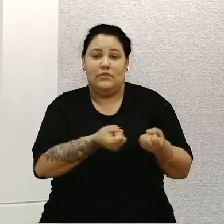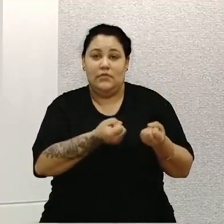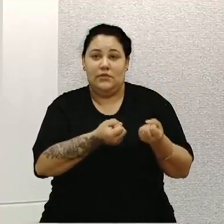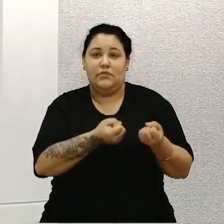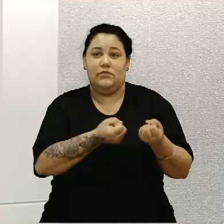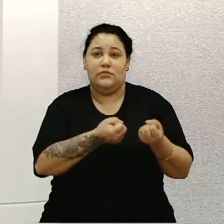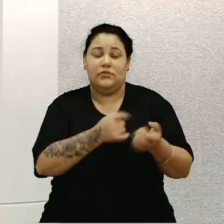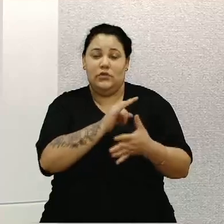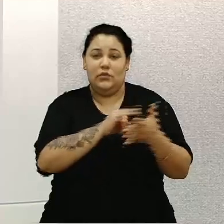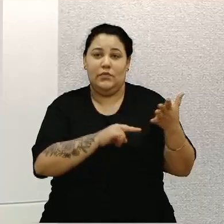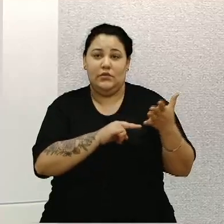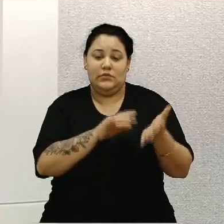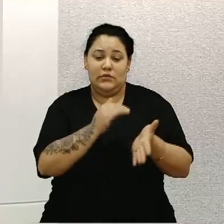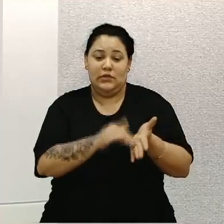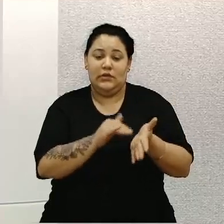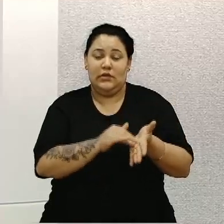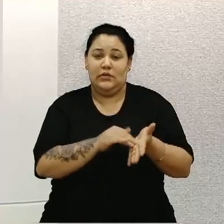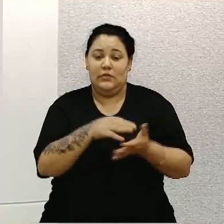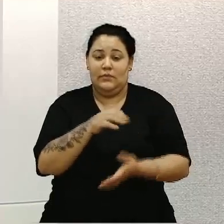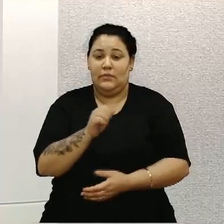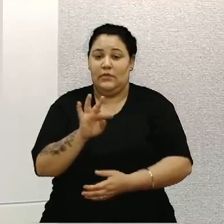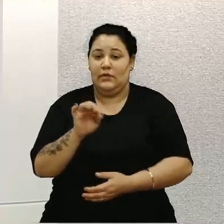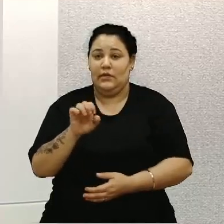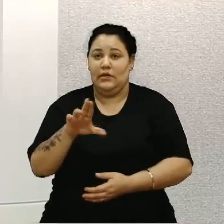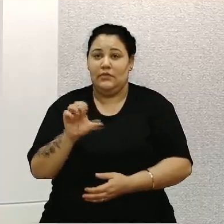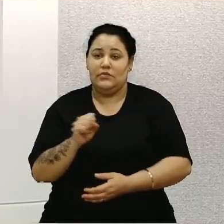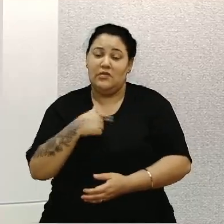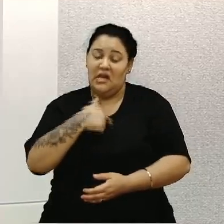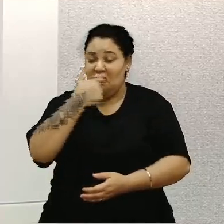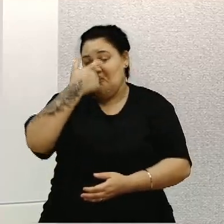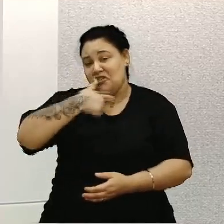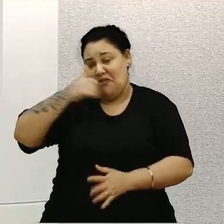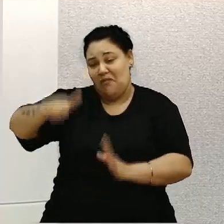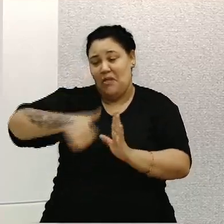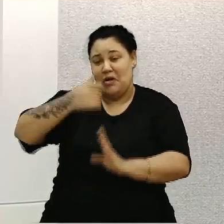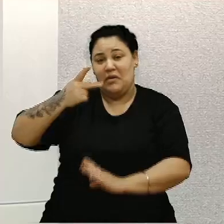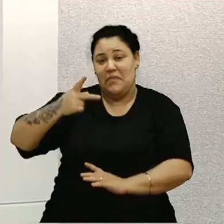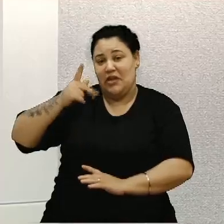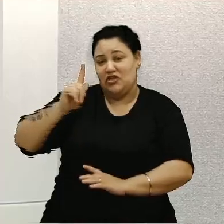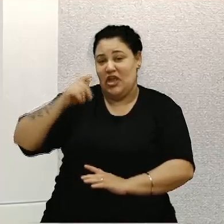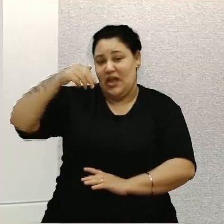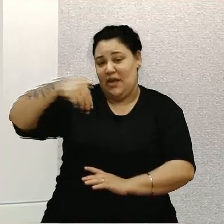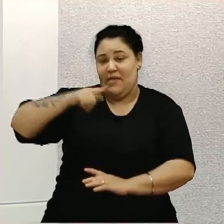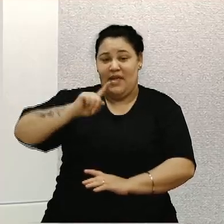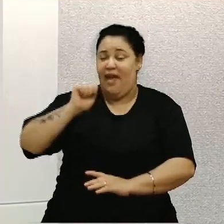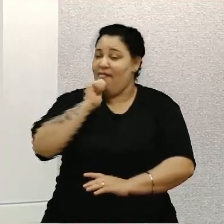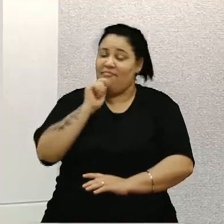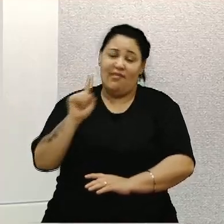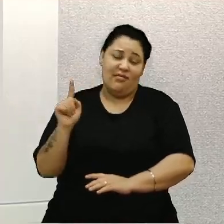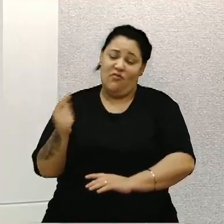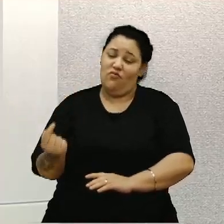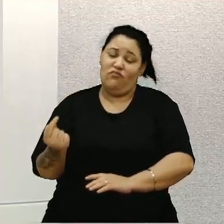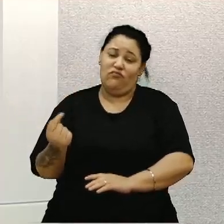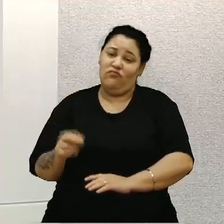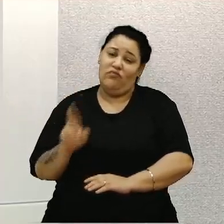do secretário Matheus, eu preferia um parecer da PGM, que não veio, né? E o